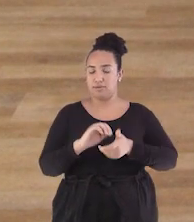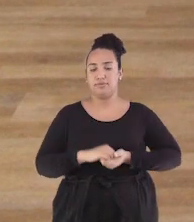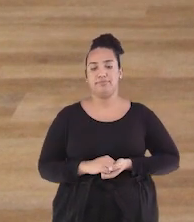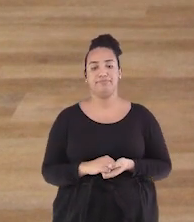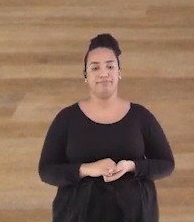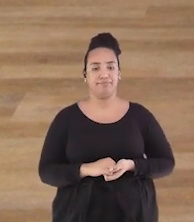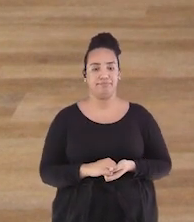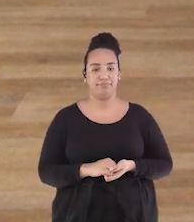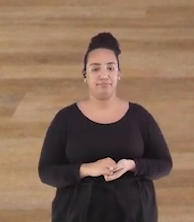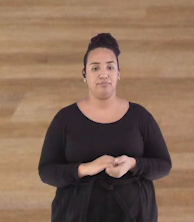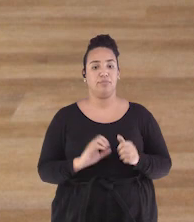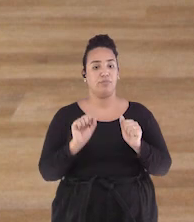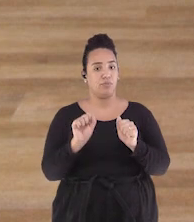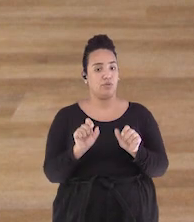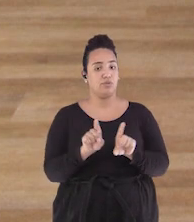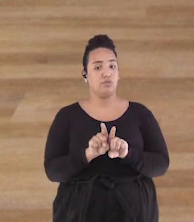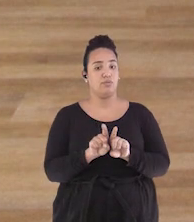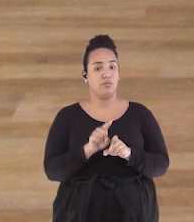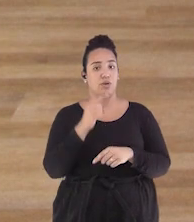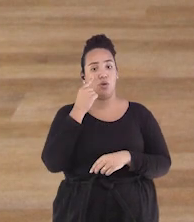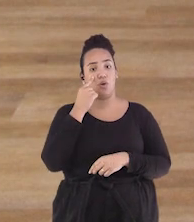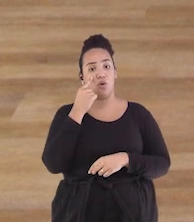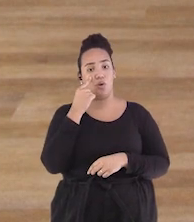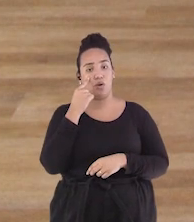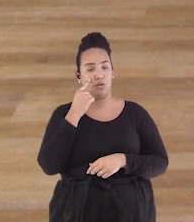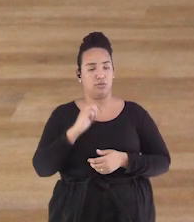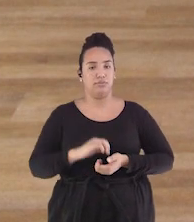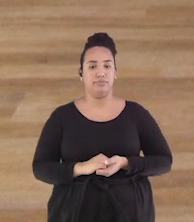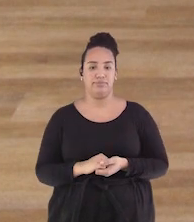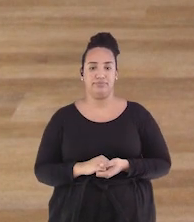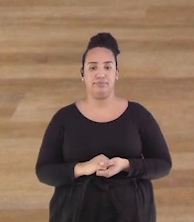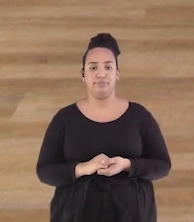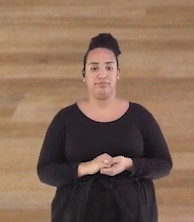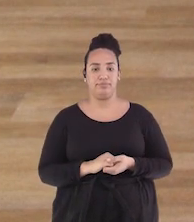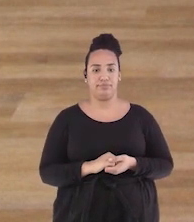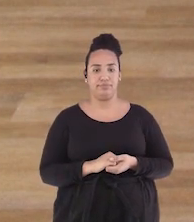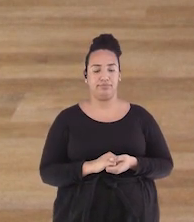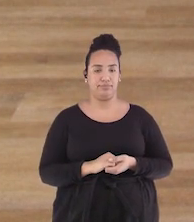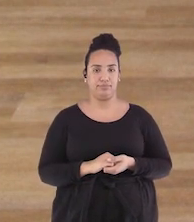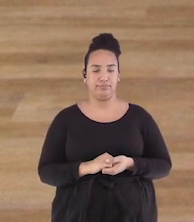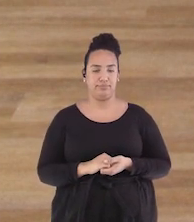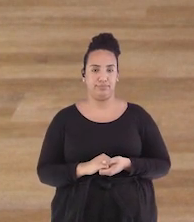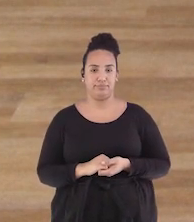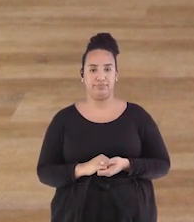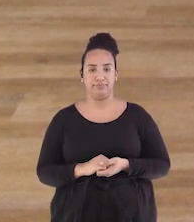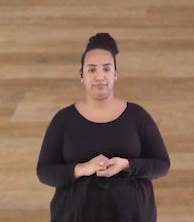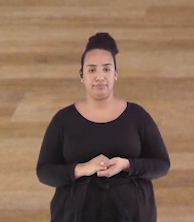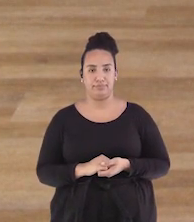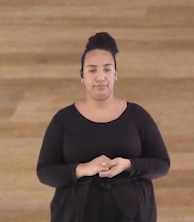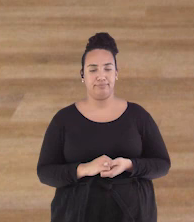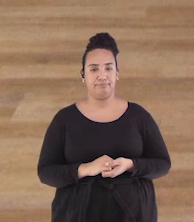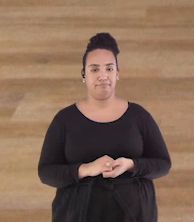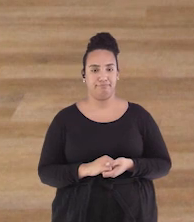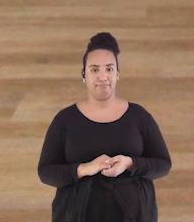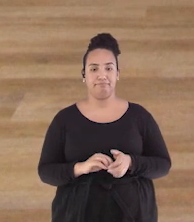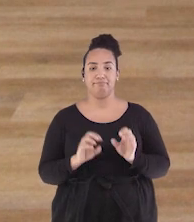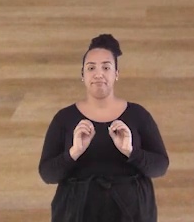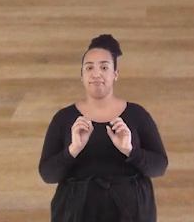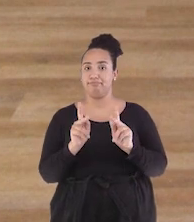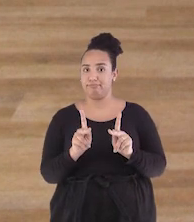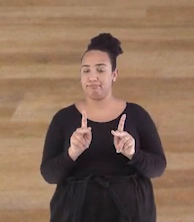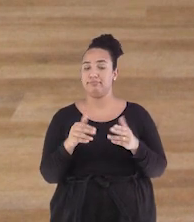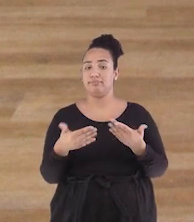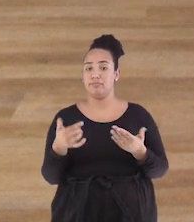Também conseguimos fazer aqui, ó, no quadríceps, beleza? Isso. Geralmente